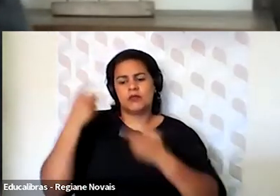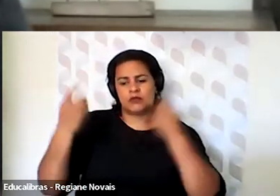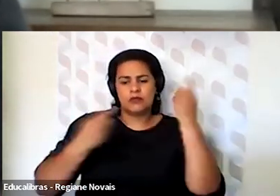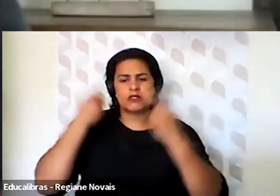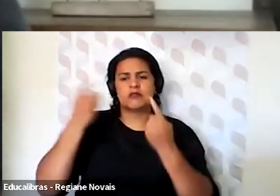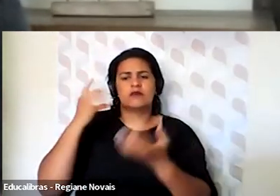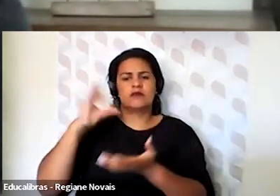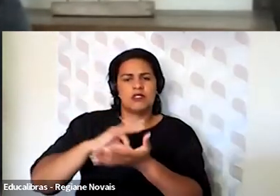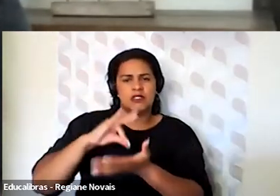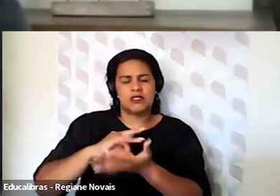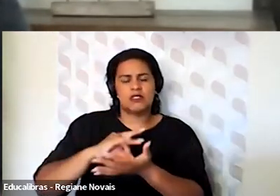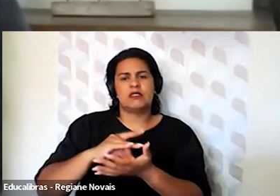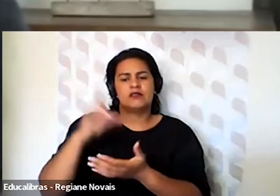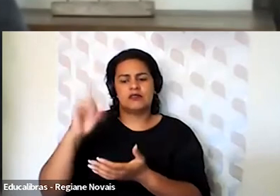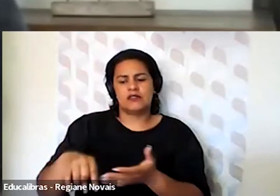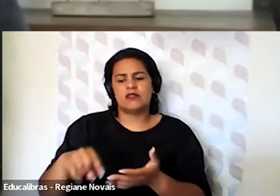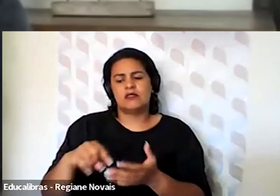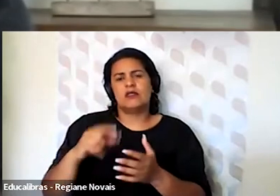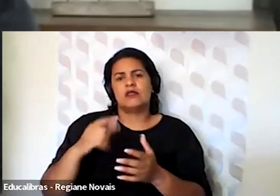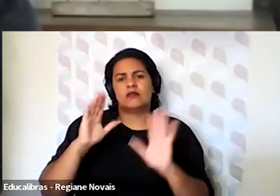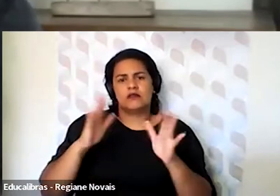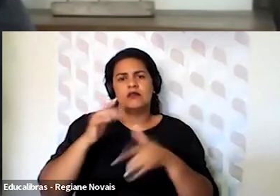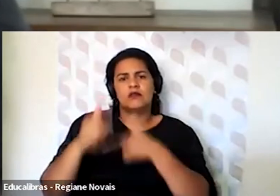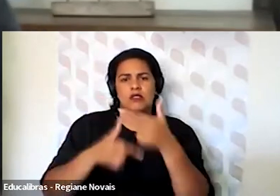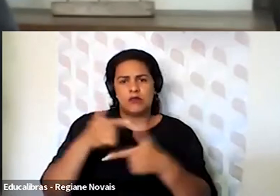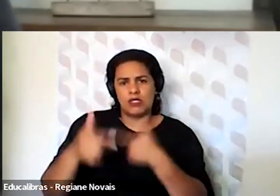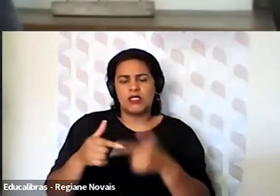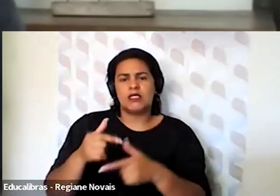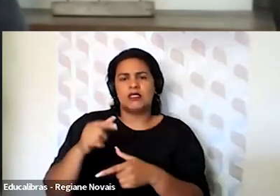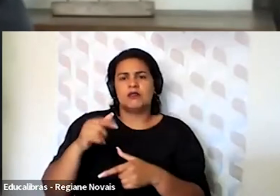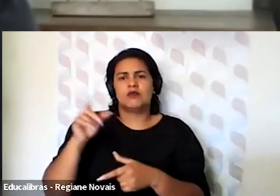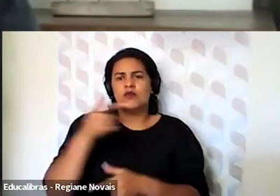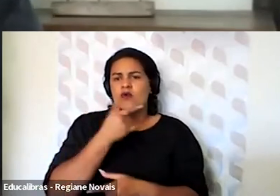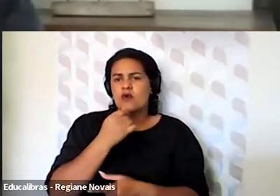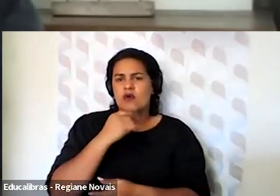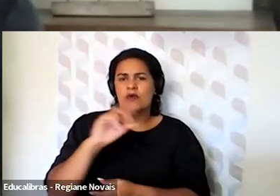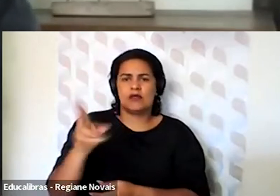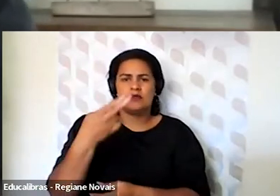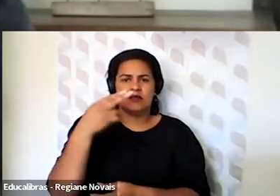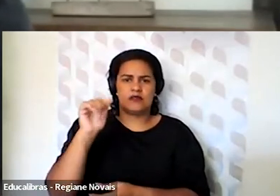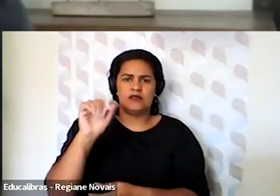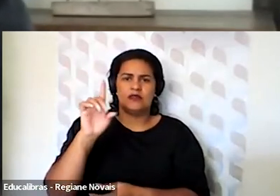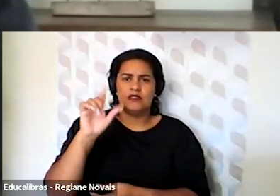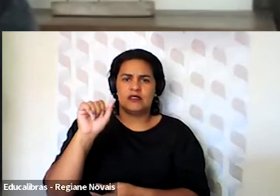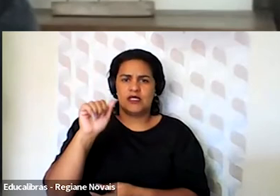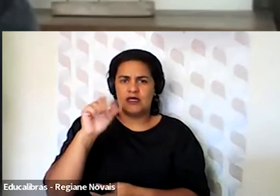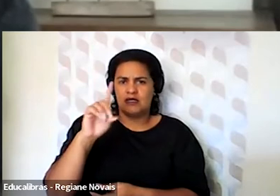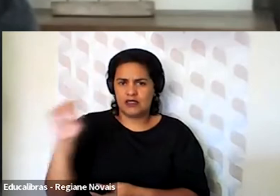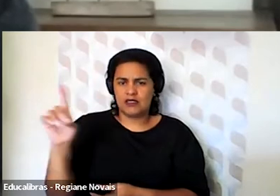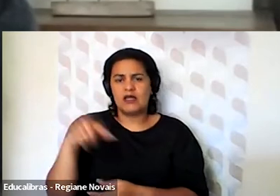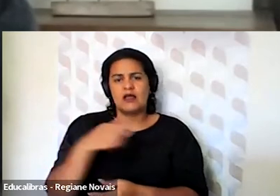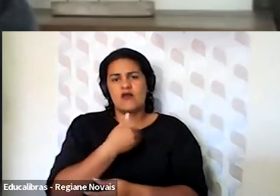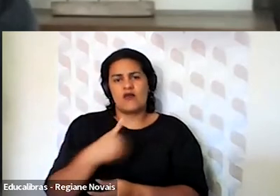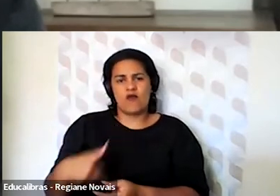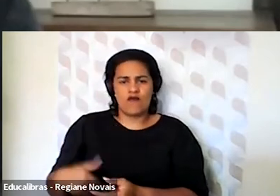4 anos para o governo do PT em São Paulo, Fernando Haddad, tenho um orgulho gigante disso, não é? Um governo lindo que nós fizemos em São